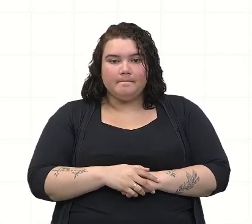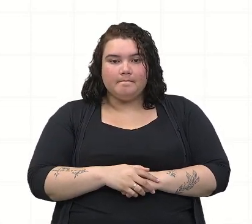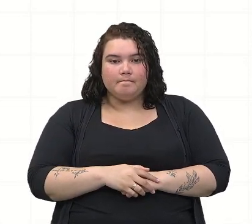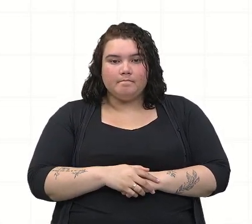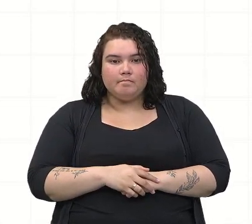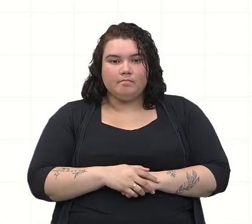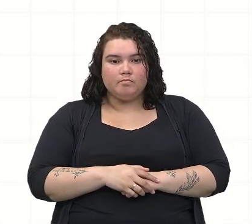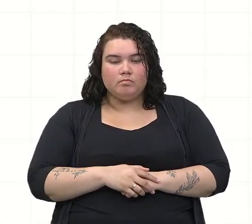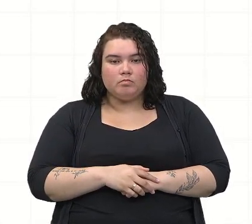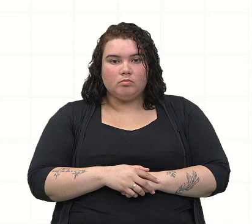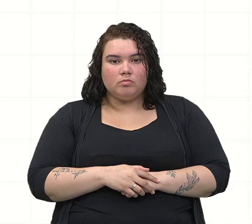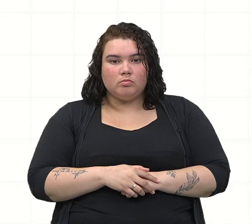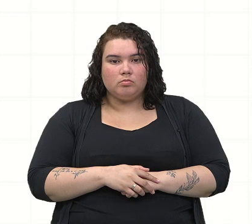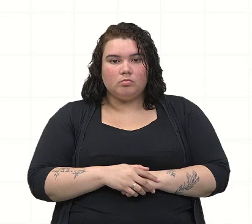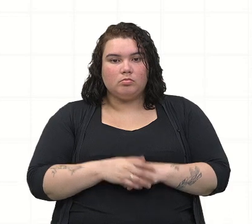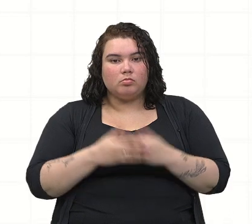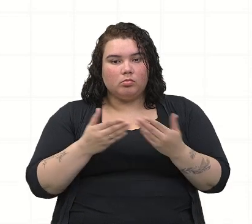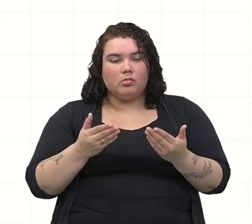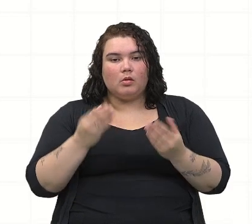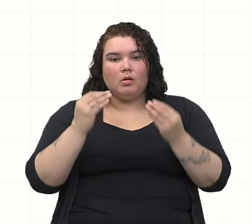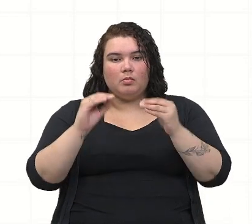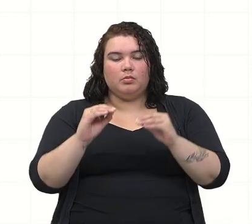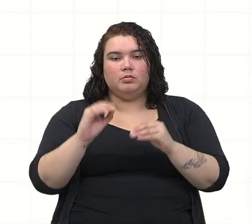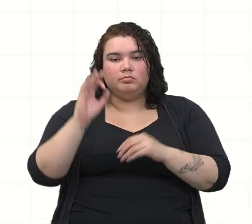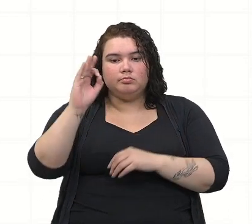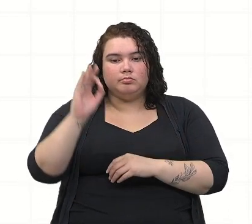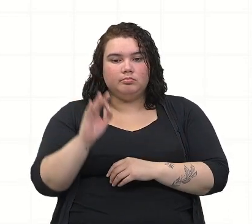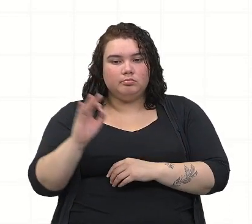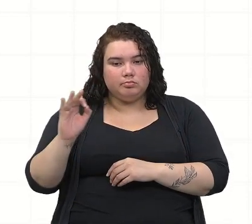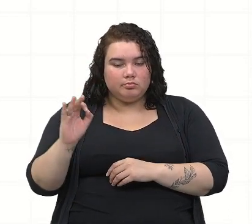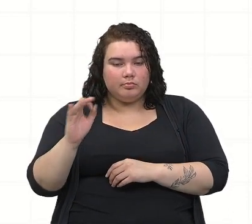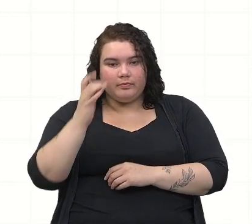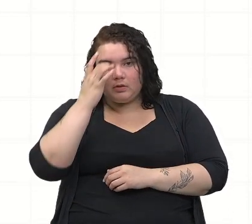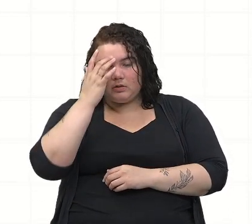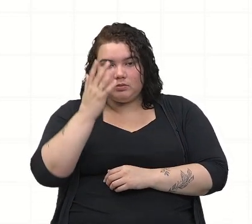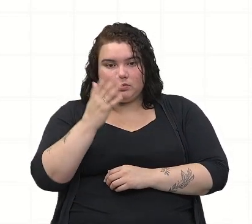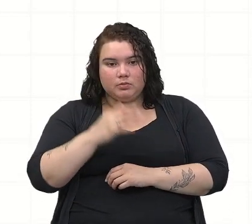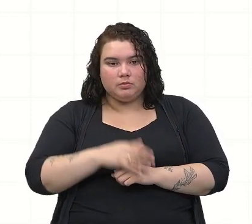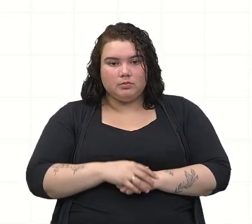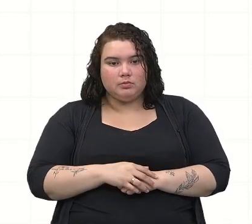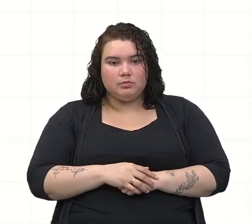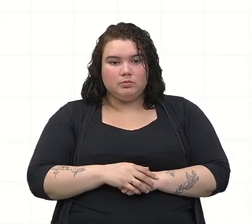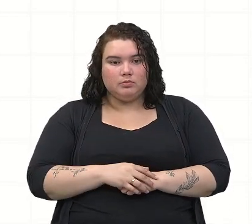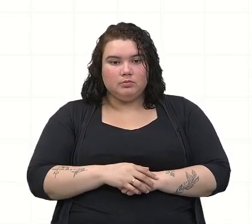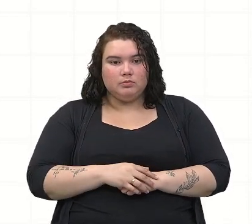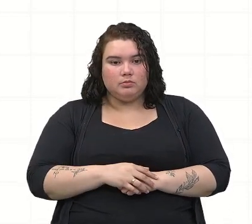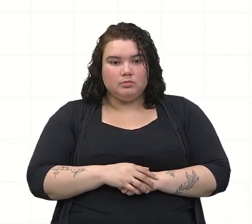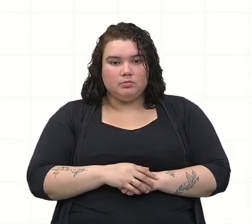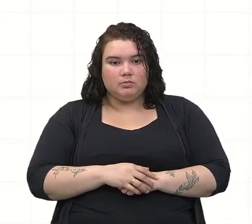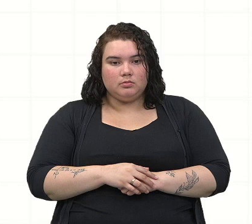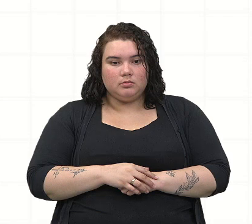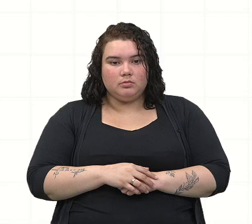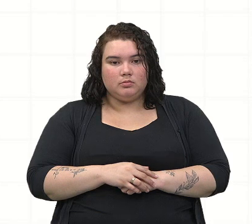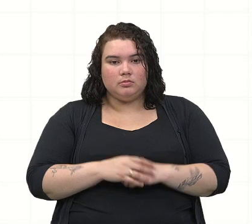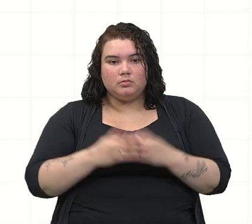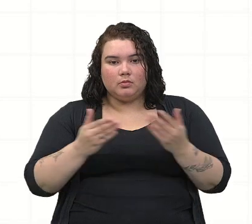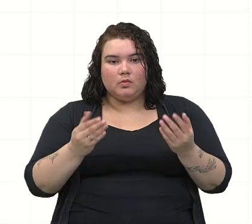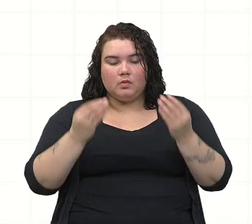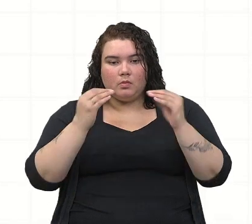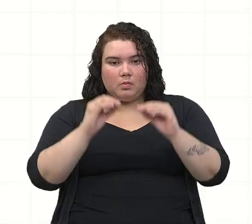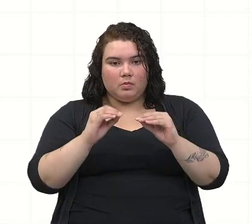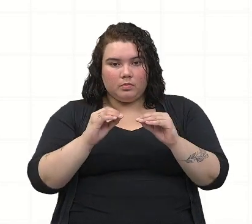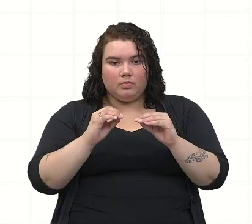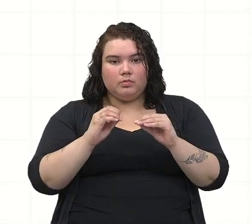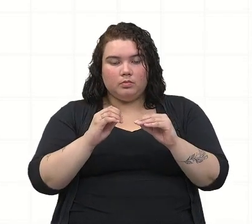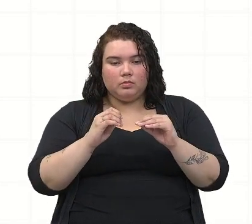né? Se eu posso somente fazer isso, né? Então, aqui eu escrevi, tá?